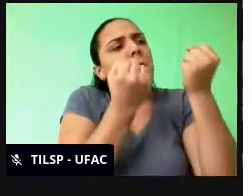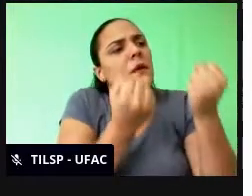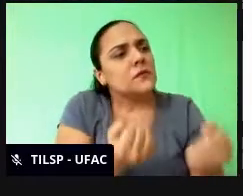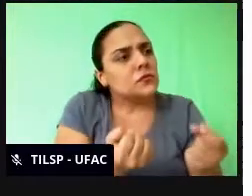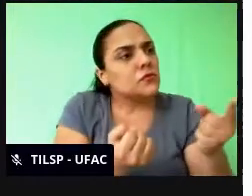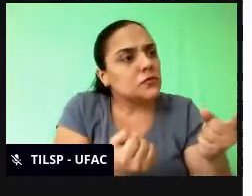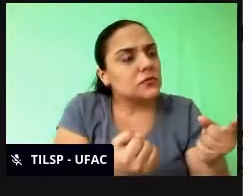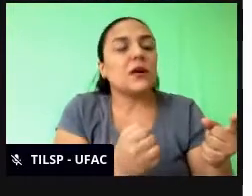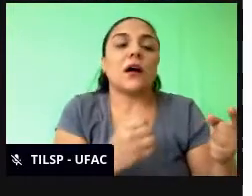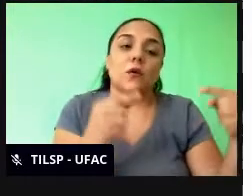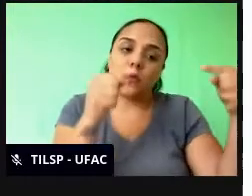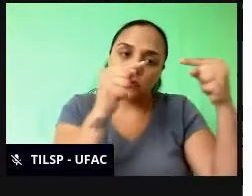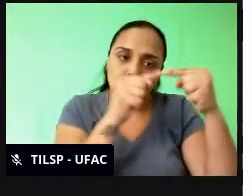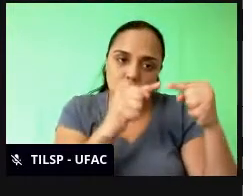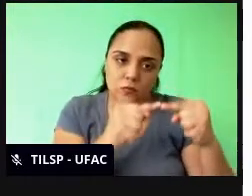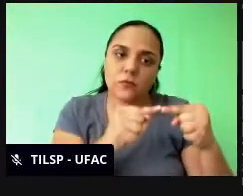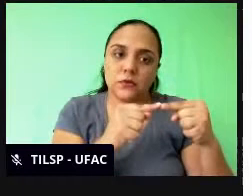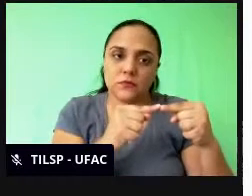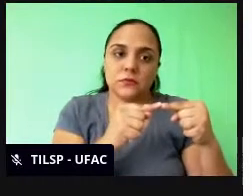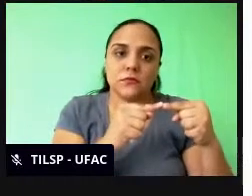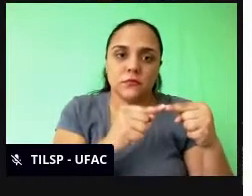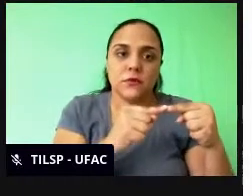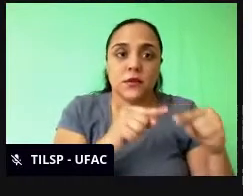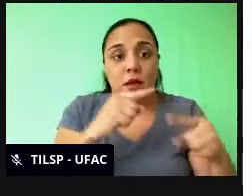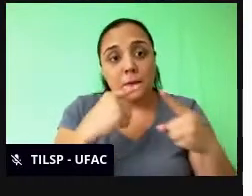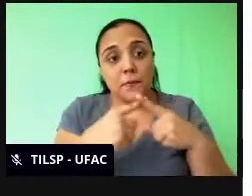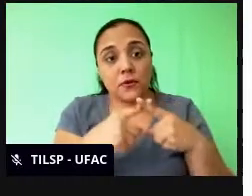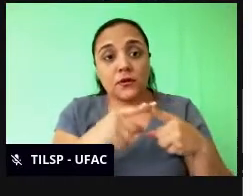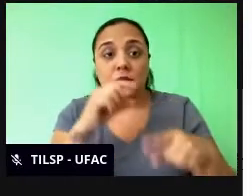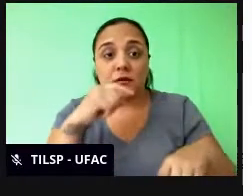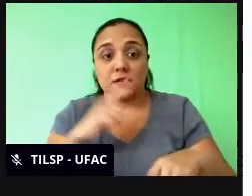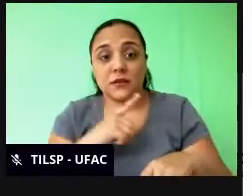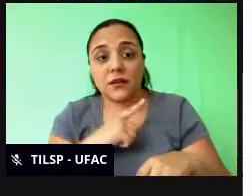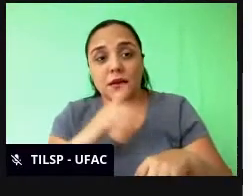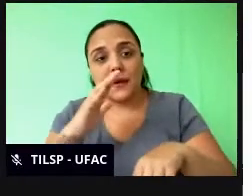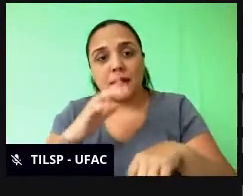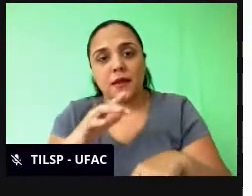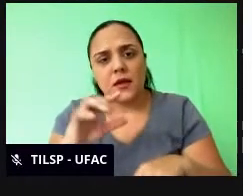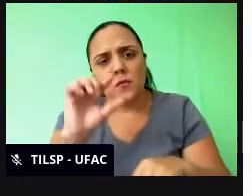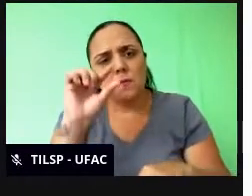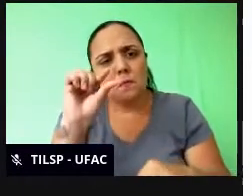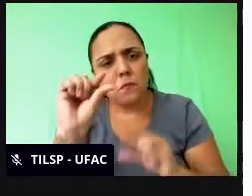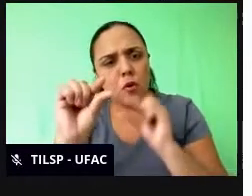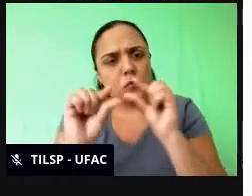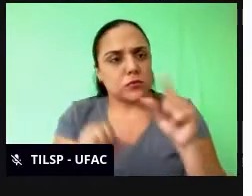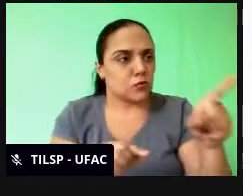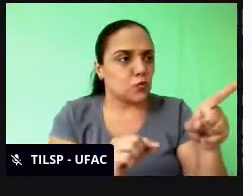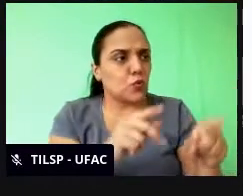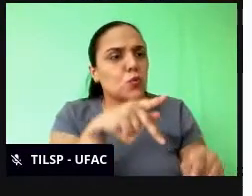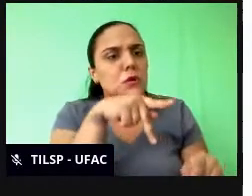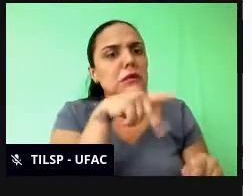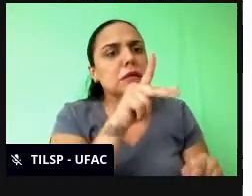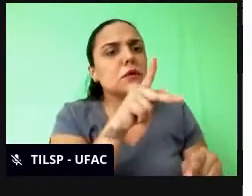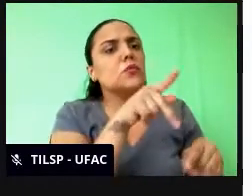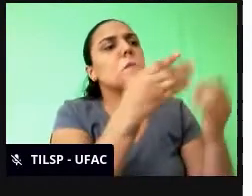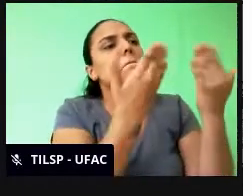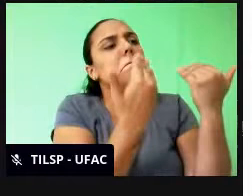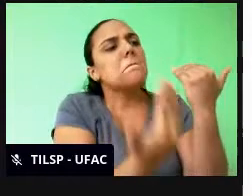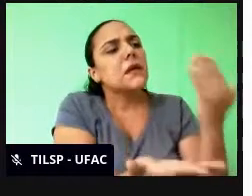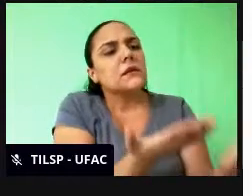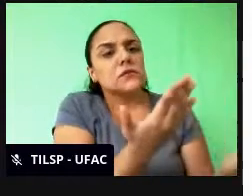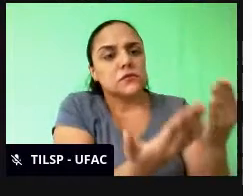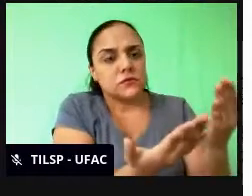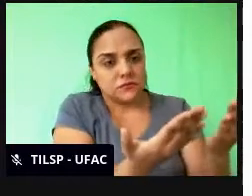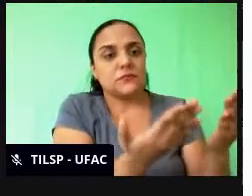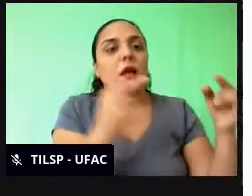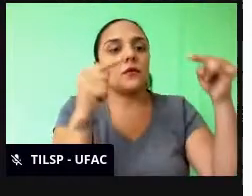em nutrição esportiva, a gente utiliza mais a recomendação de gramas por quilo por dia. Aqueles